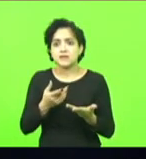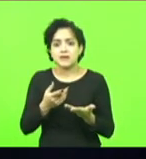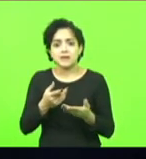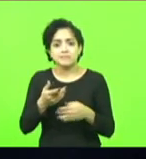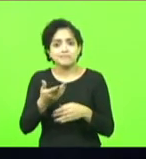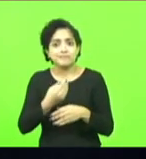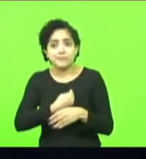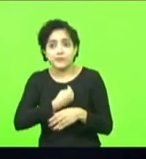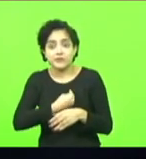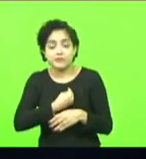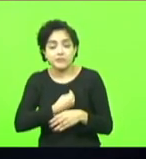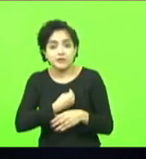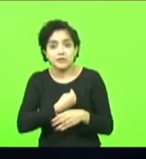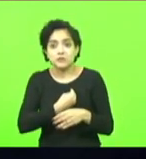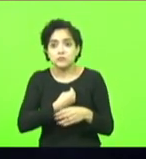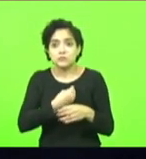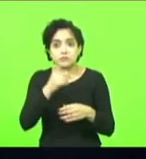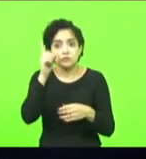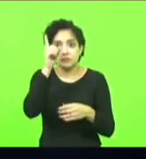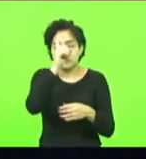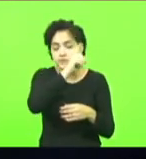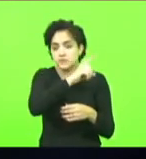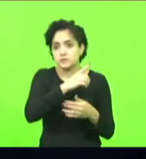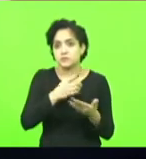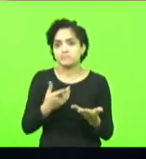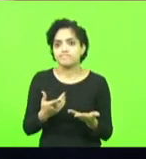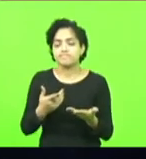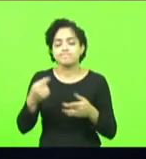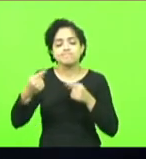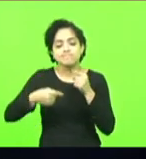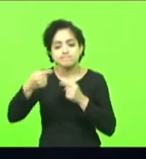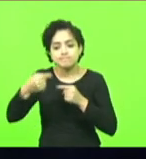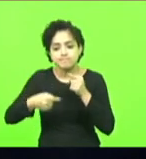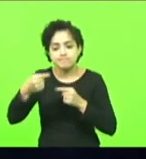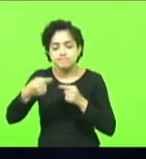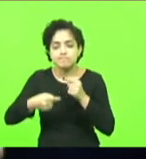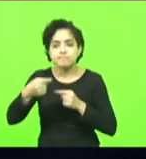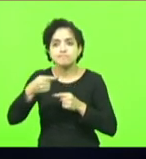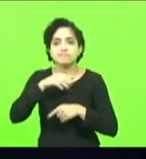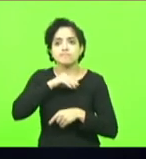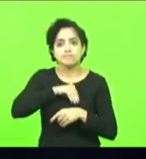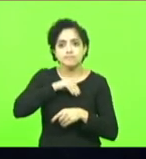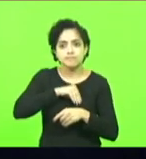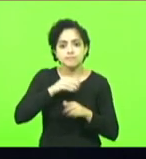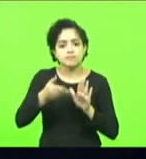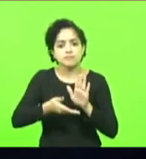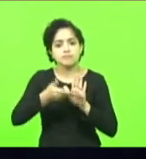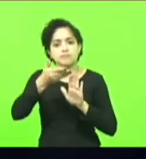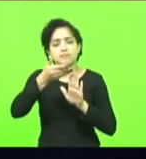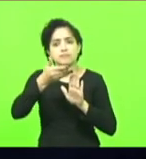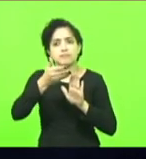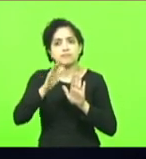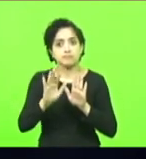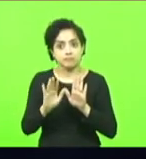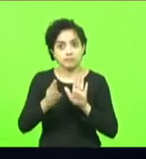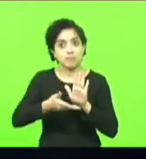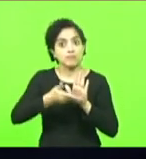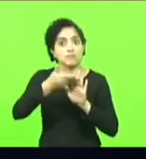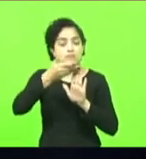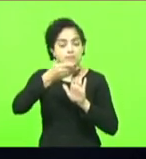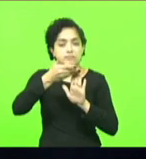Está sobrevivendo. Imagine, nós discutimos aqui salários altos. Salários